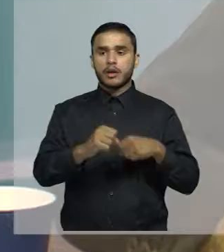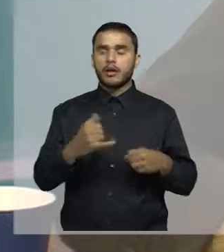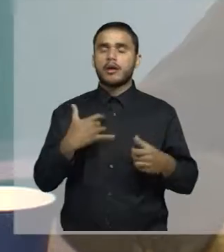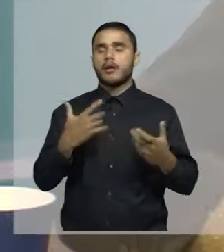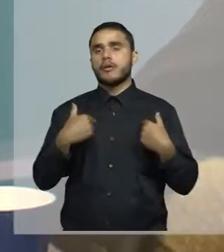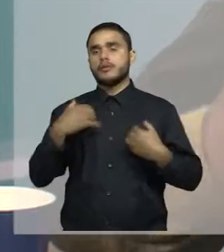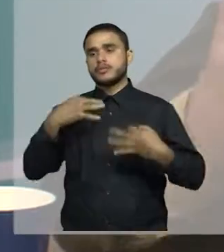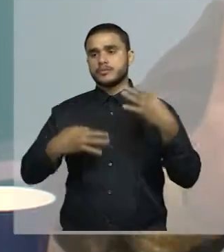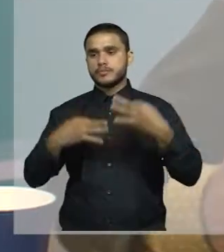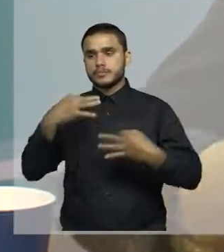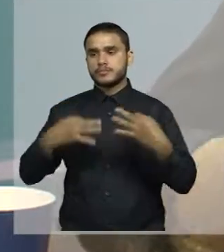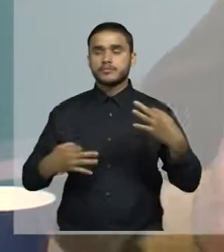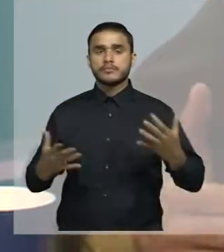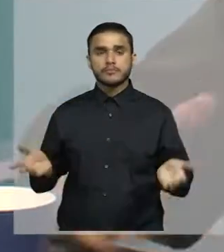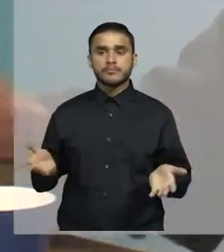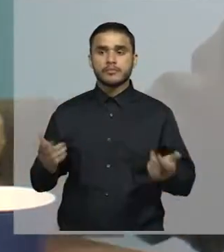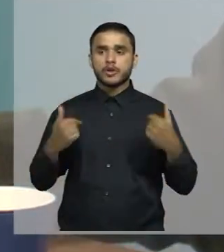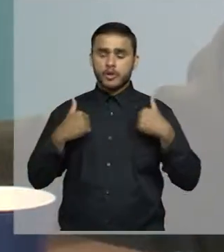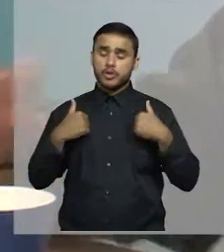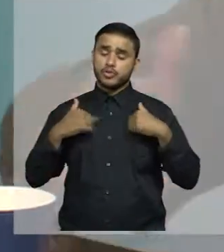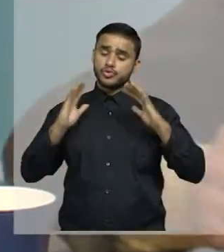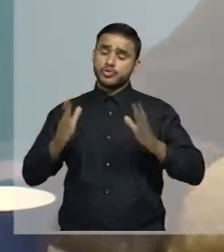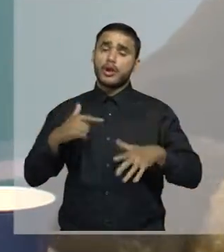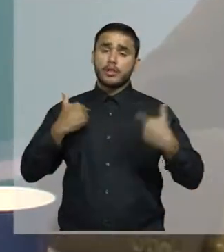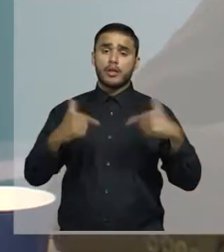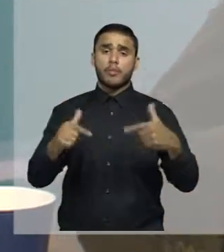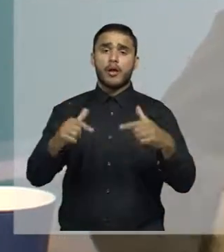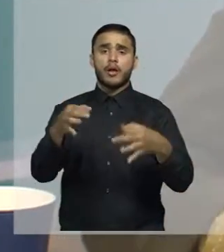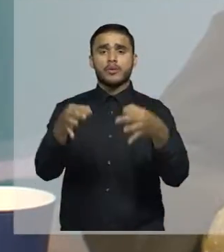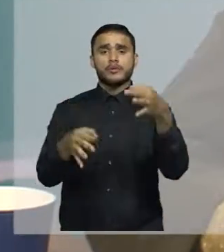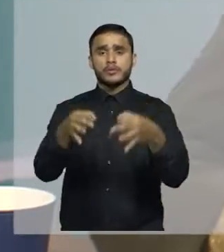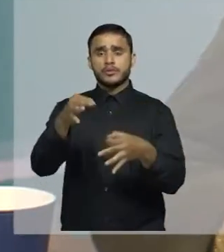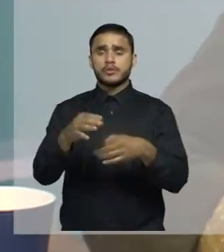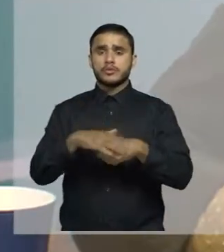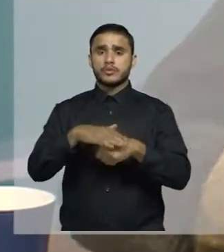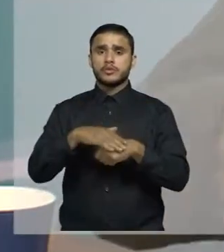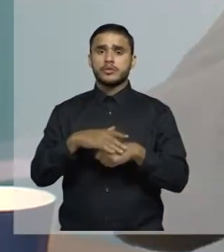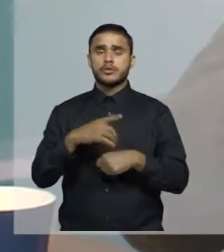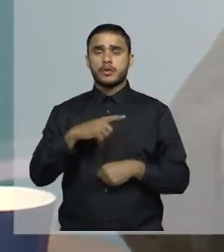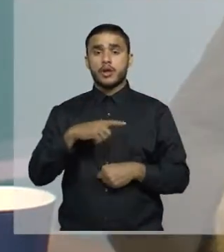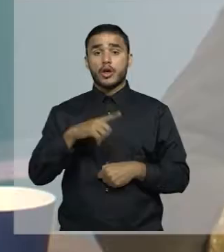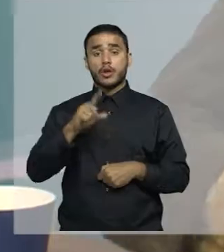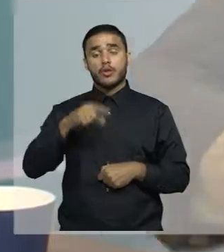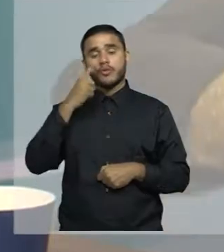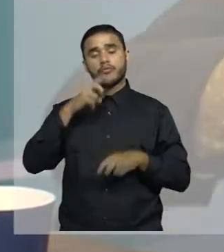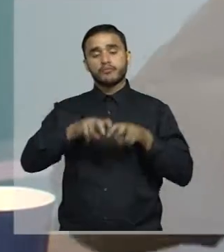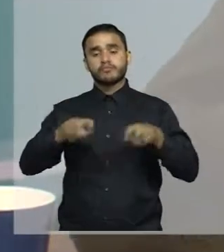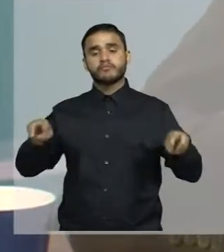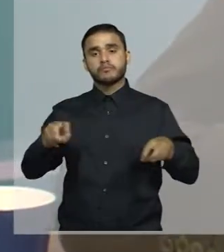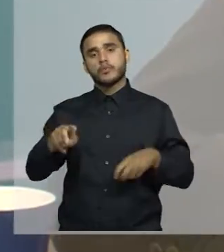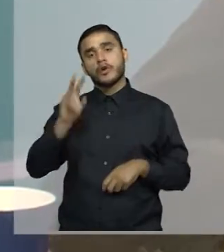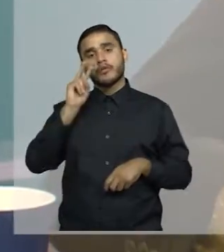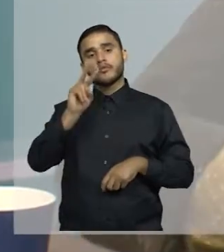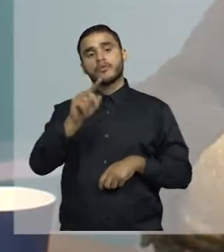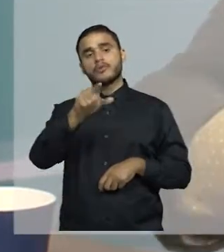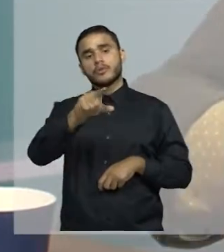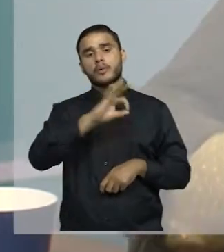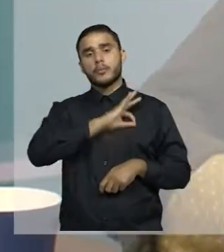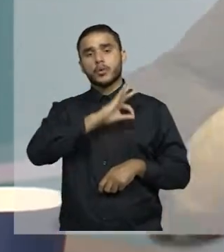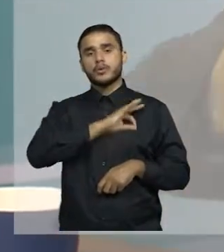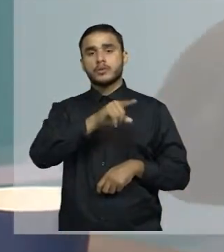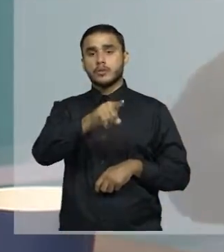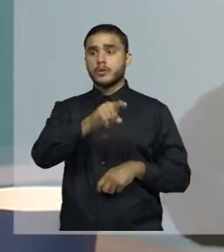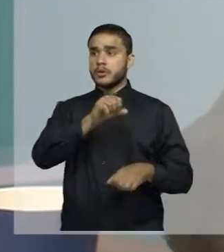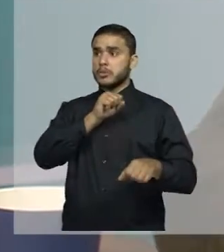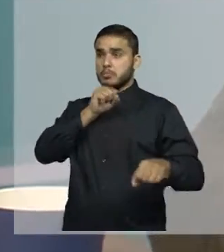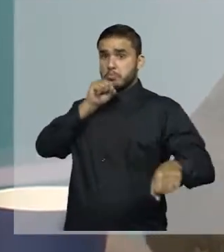Quer dizer, a polícia... Eu funcionei no júri muitos anos e vi muitos policiais que mataram bandidos, o sujeito da ficha criminal